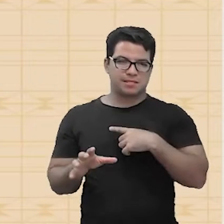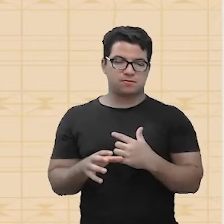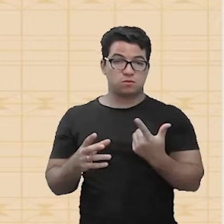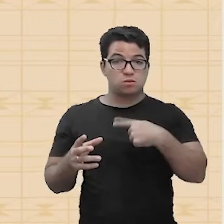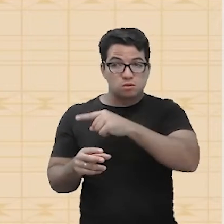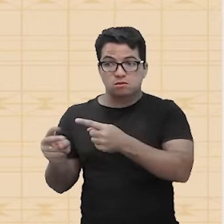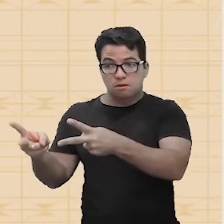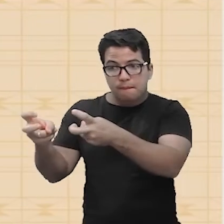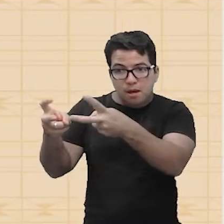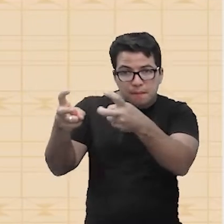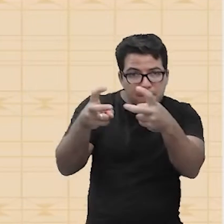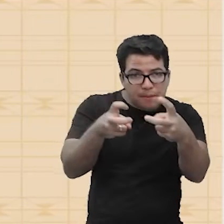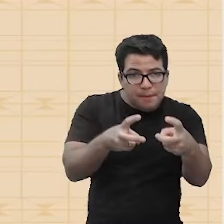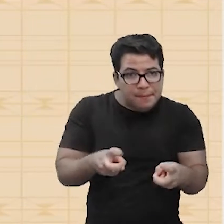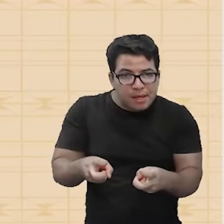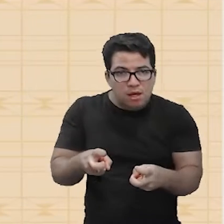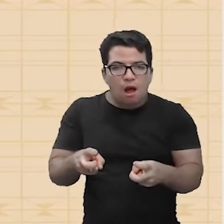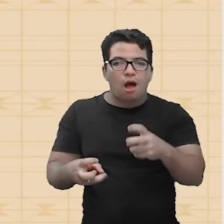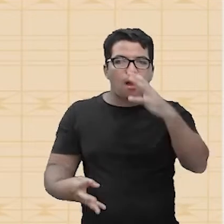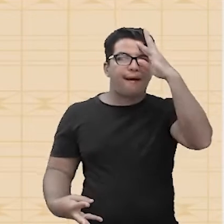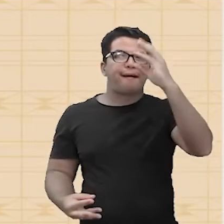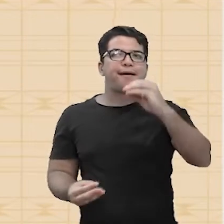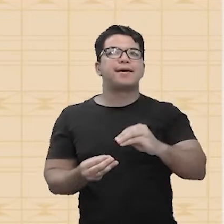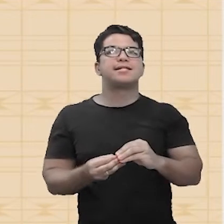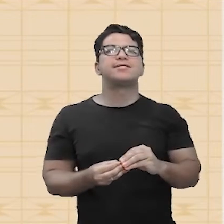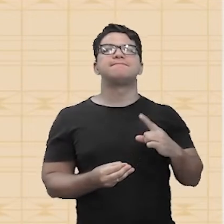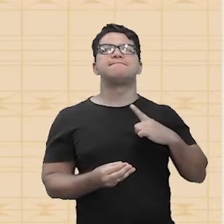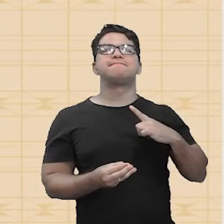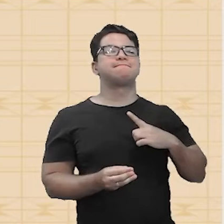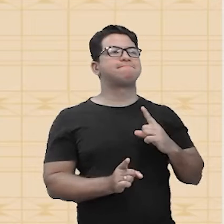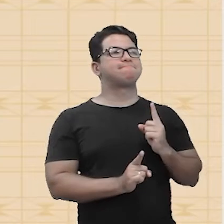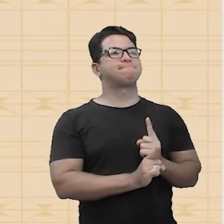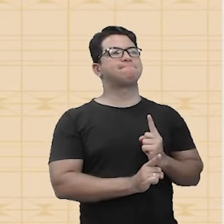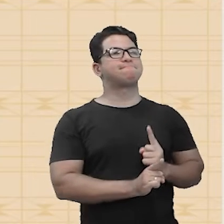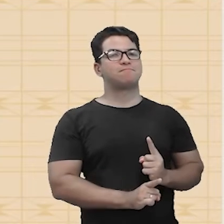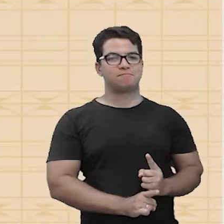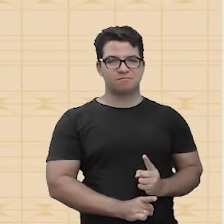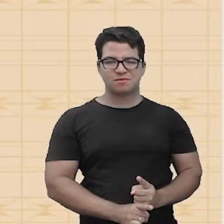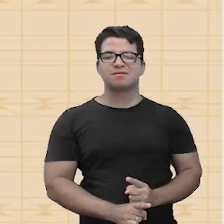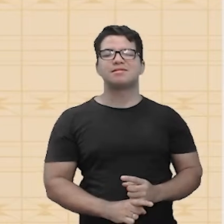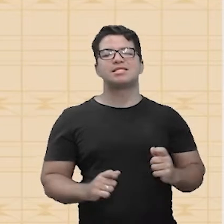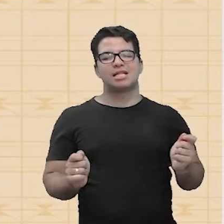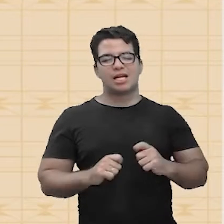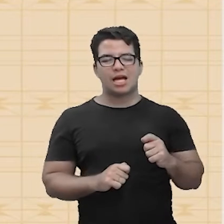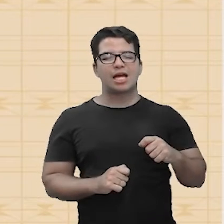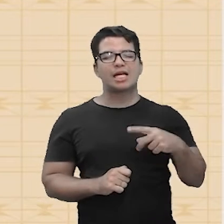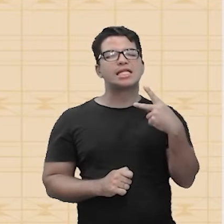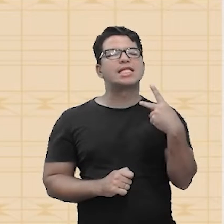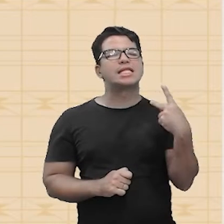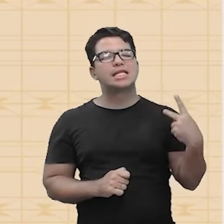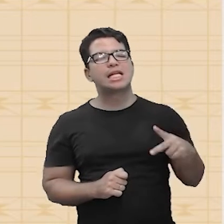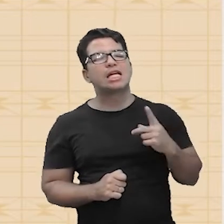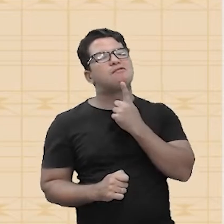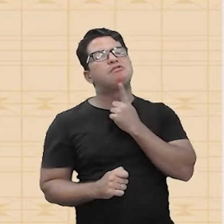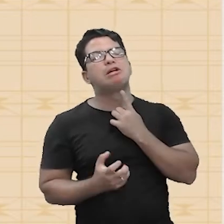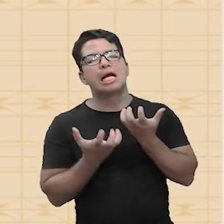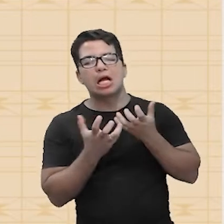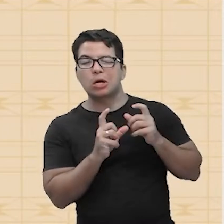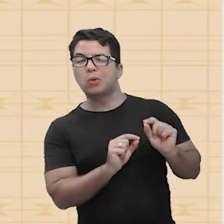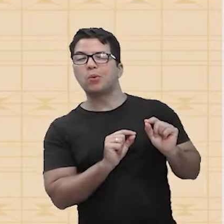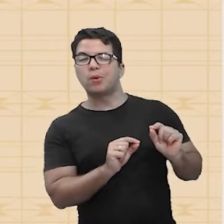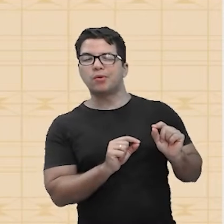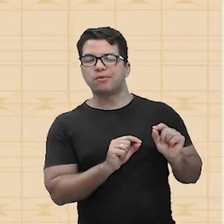gênero, você provavelmente já mata qual a intencionalidade comunicativa desse gênero. Esse texto que está aqui